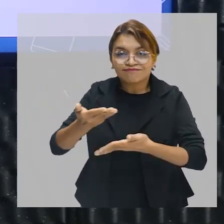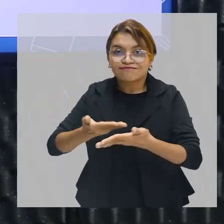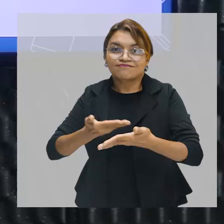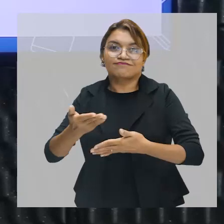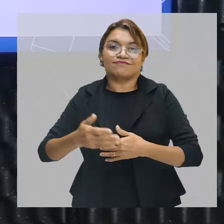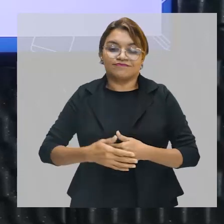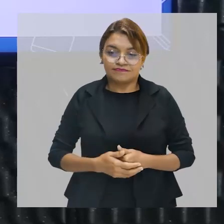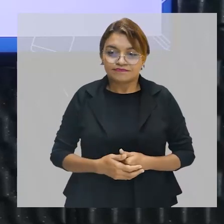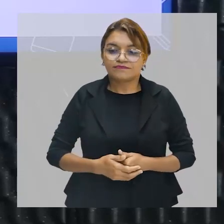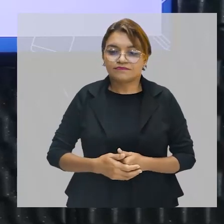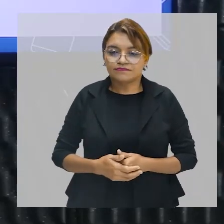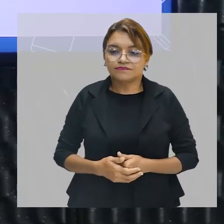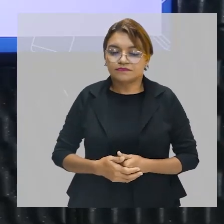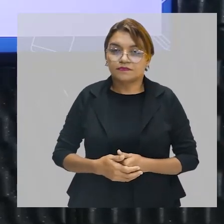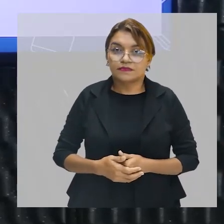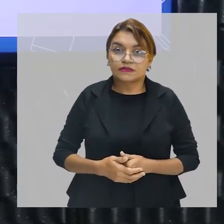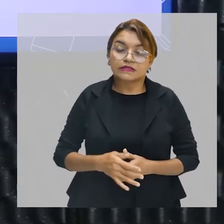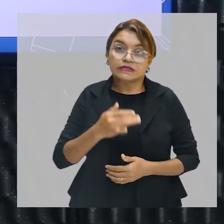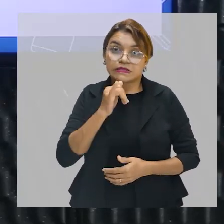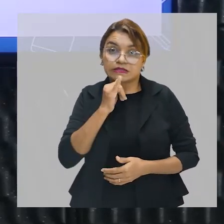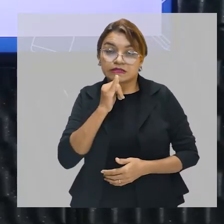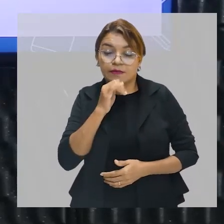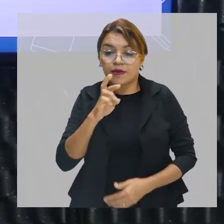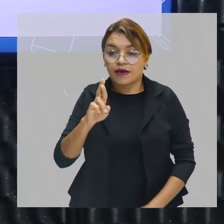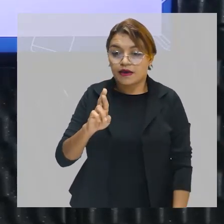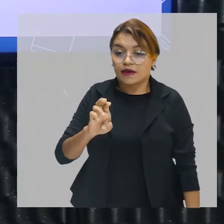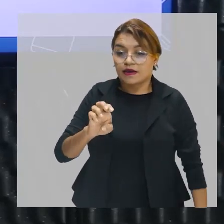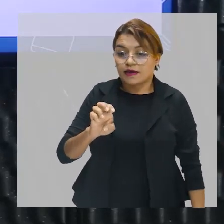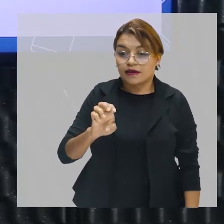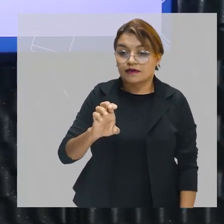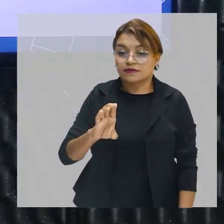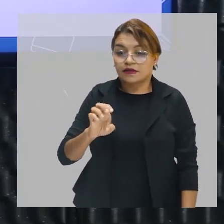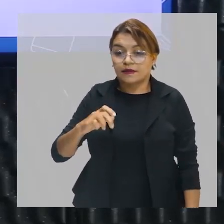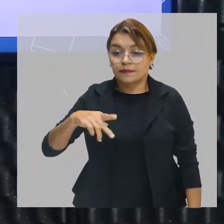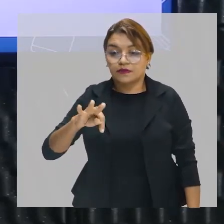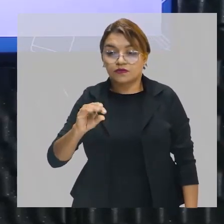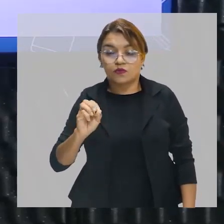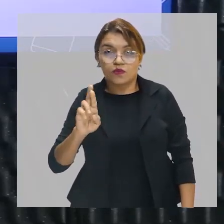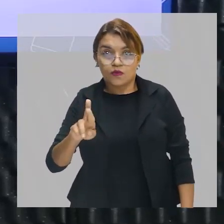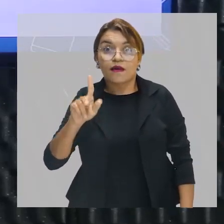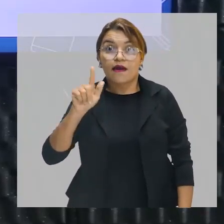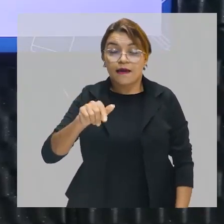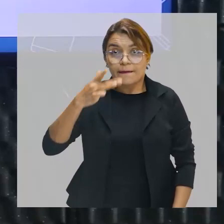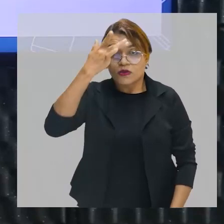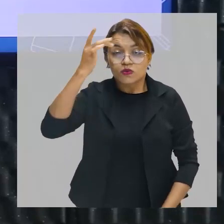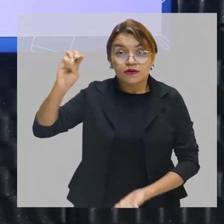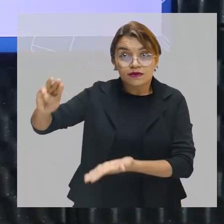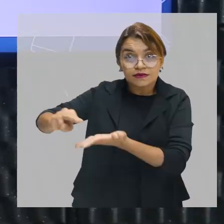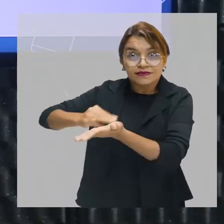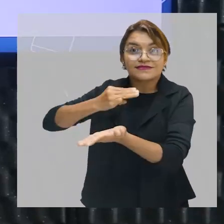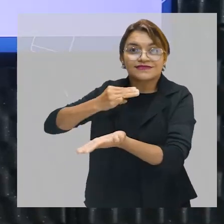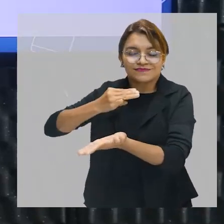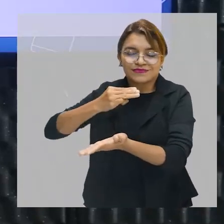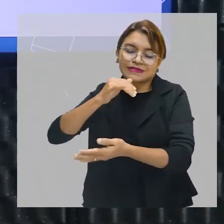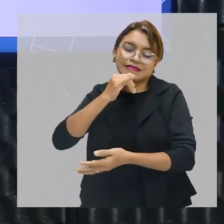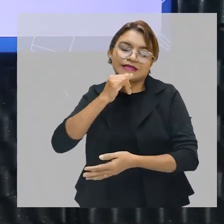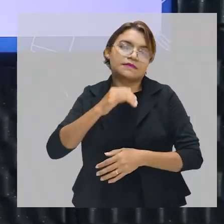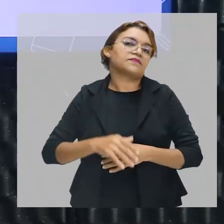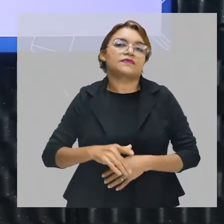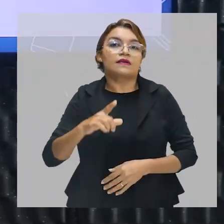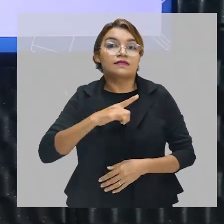o receptor é quem recebe a mensagem emitida pelo emissor. Então, nós temos alguém que